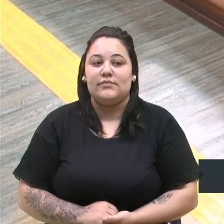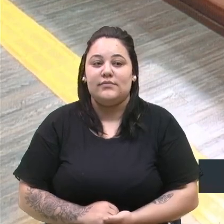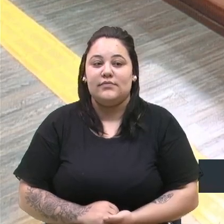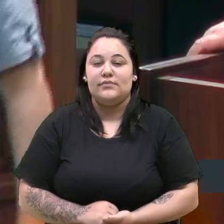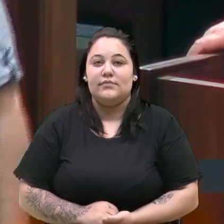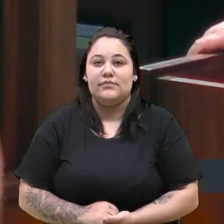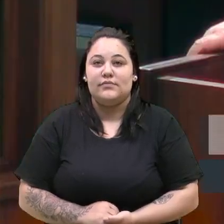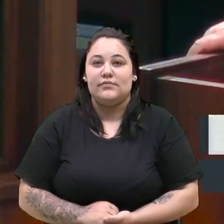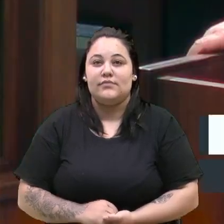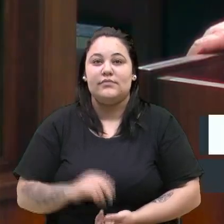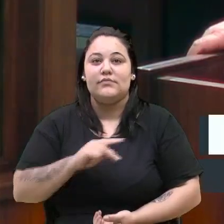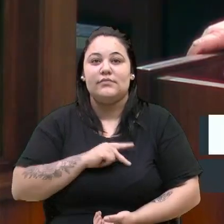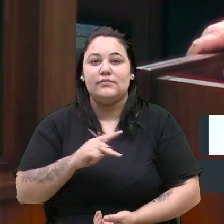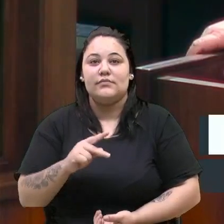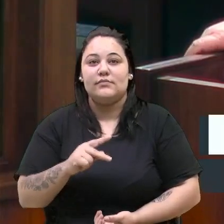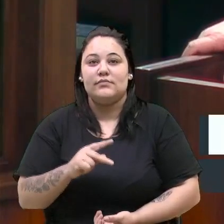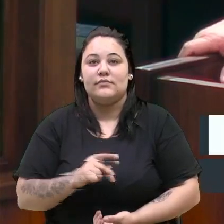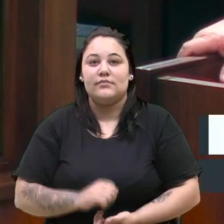Senhor presidente,